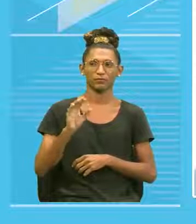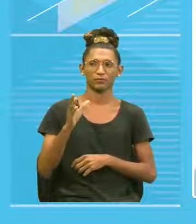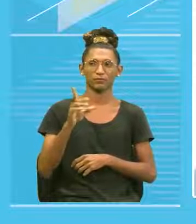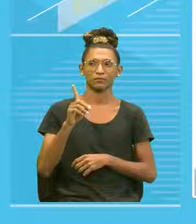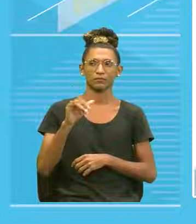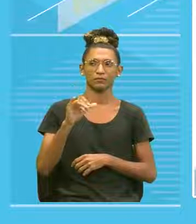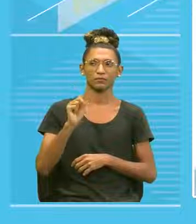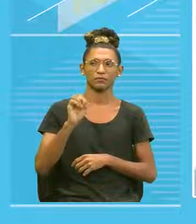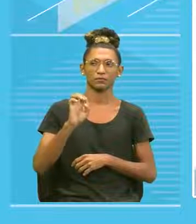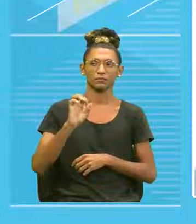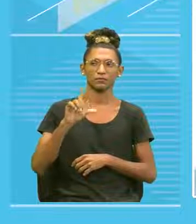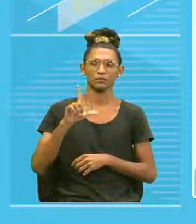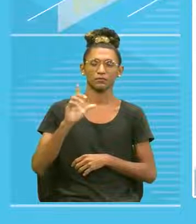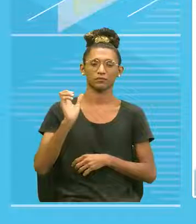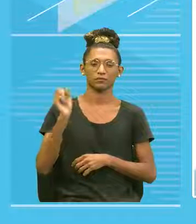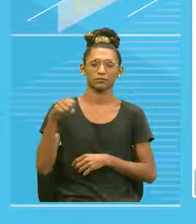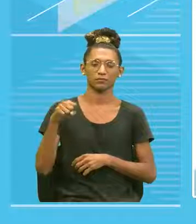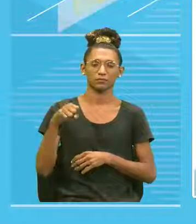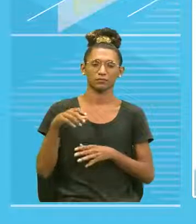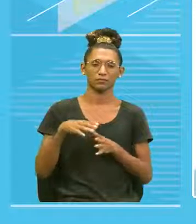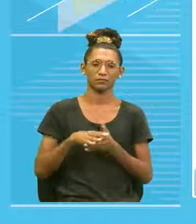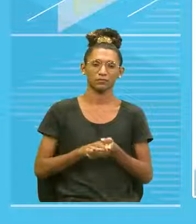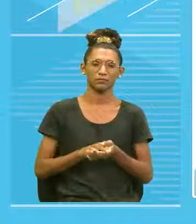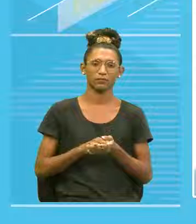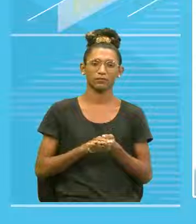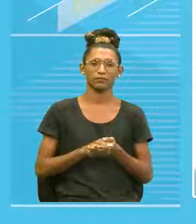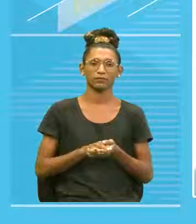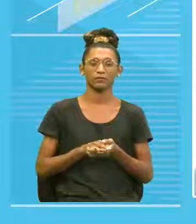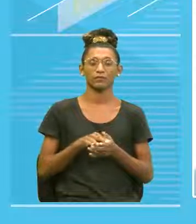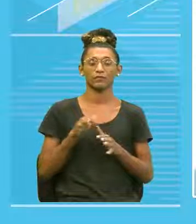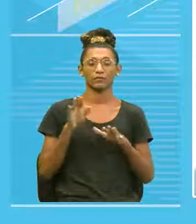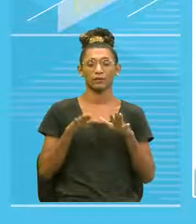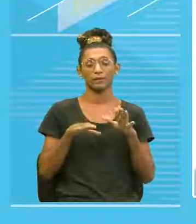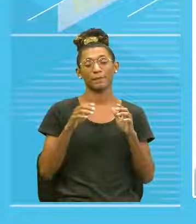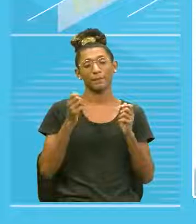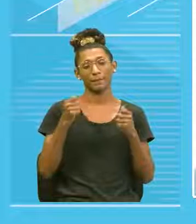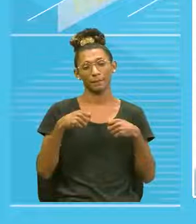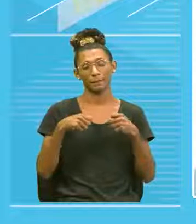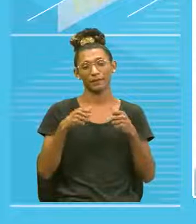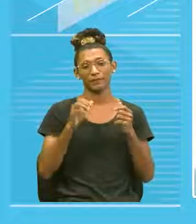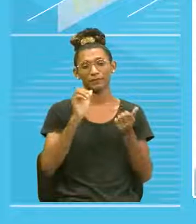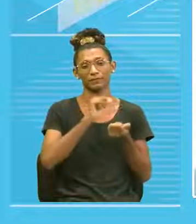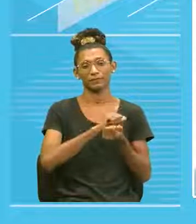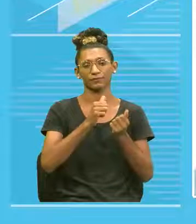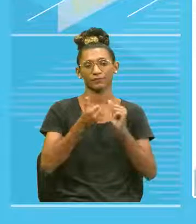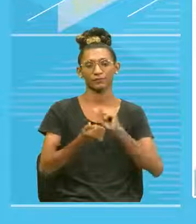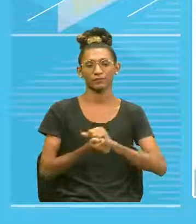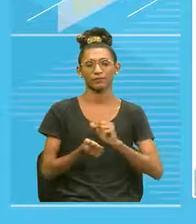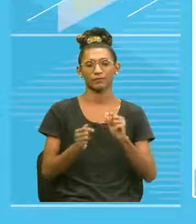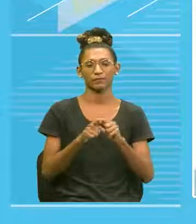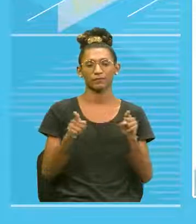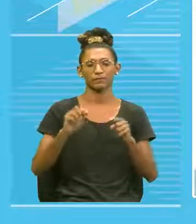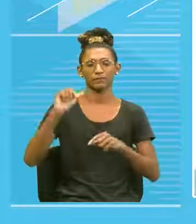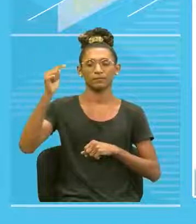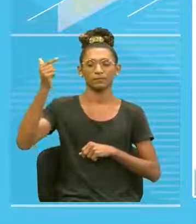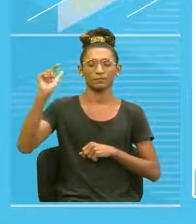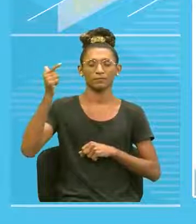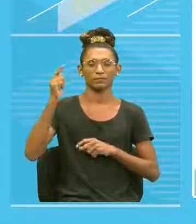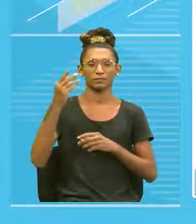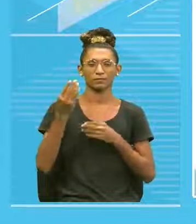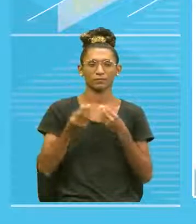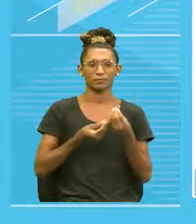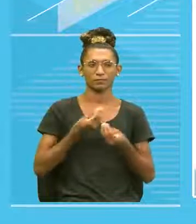sim a sua resposta é através de uma adaptação é mas para outros